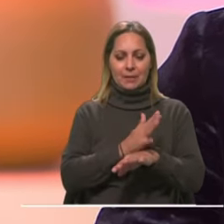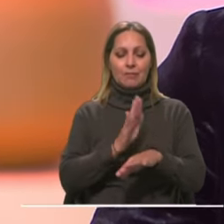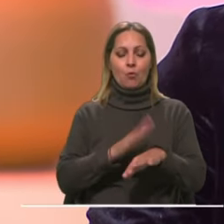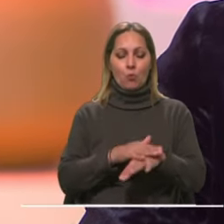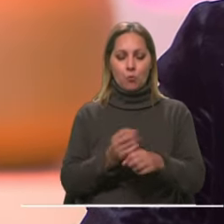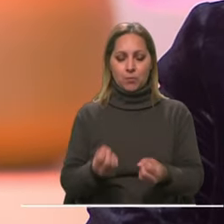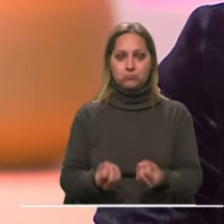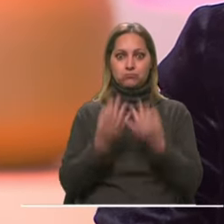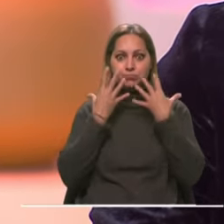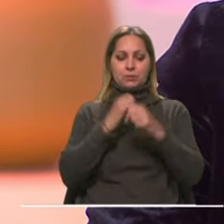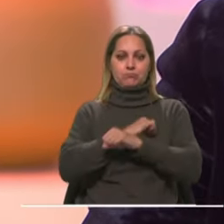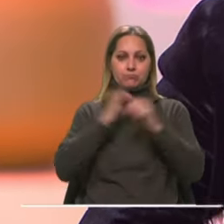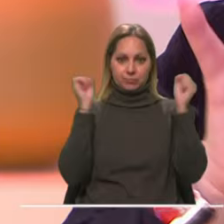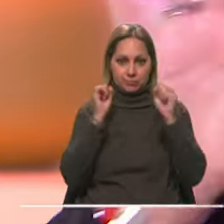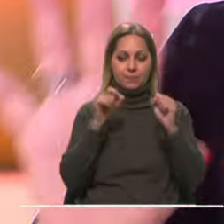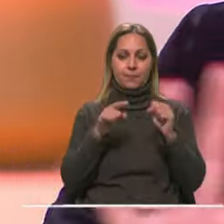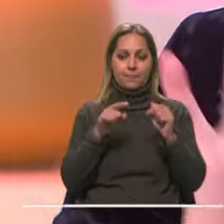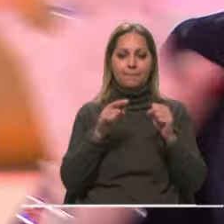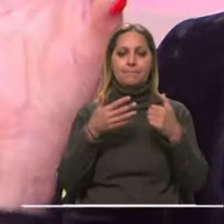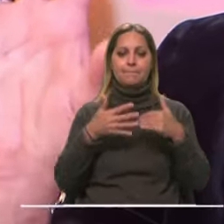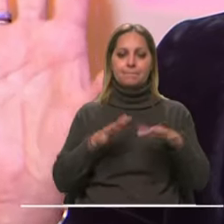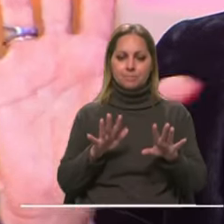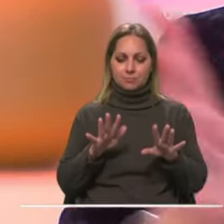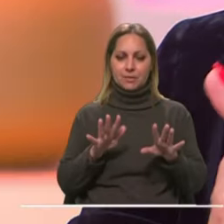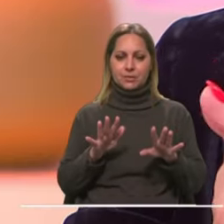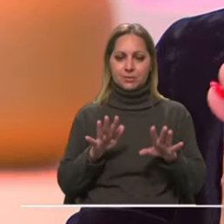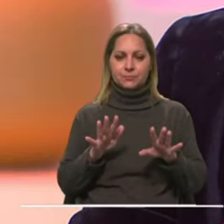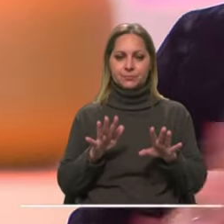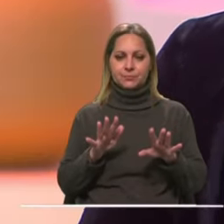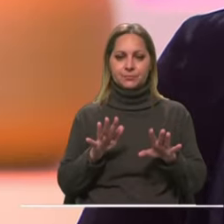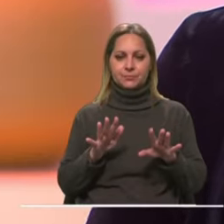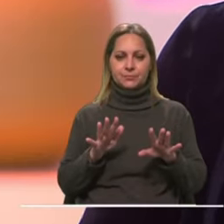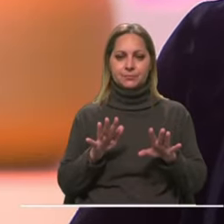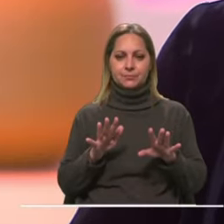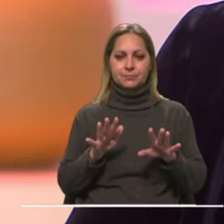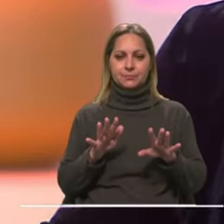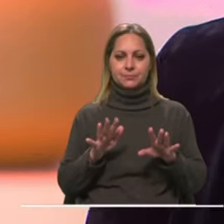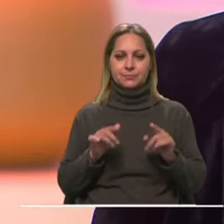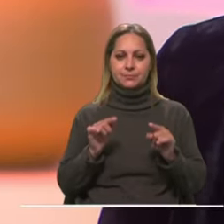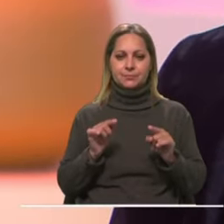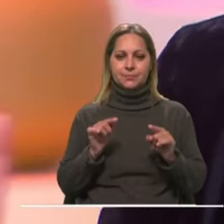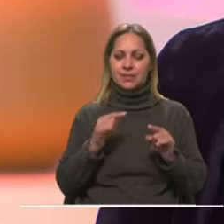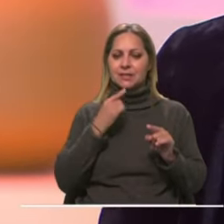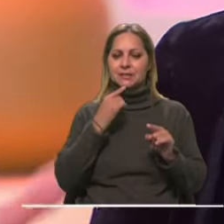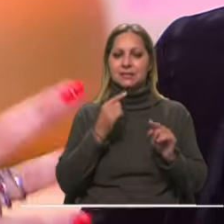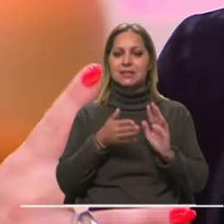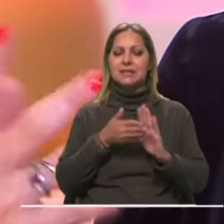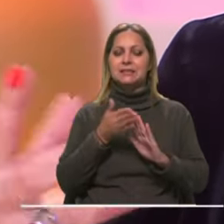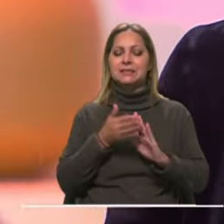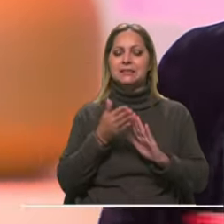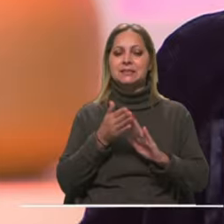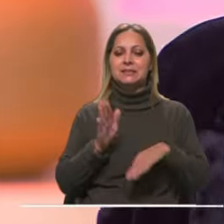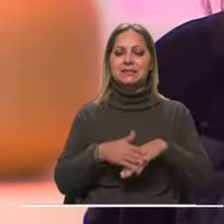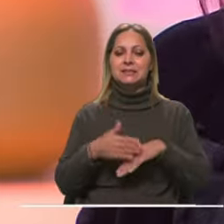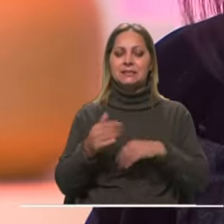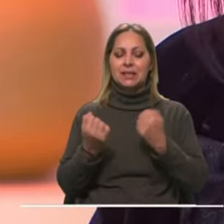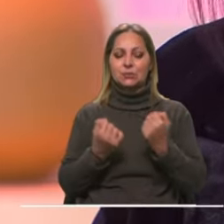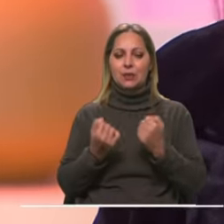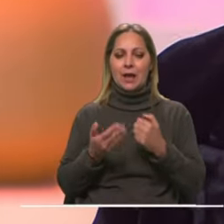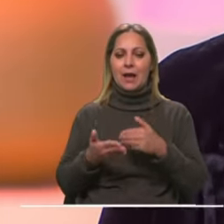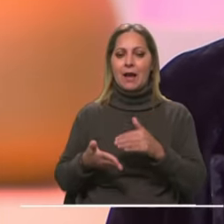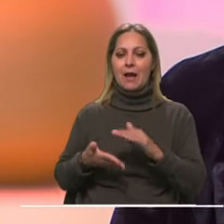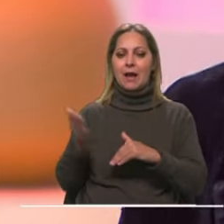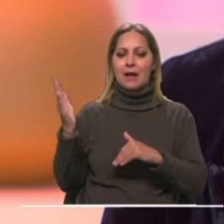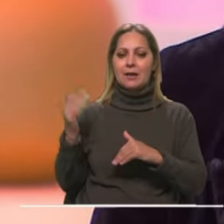airbag aqui em cima, mas felizmente a Carla fazia: saiam do carro rápido! E eu, obviamente, vou sair do carro.